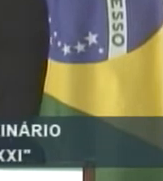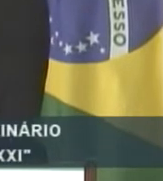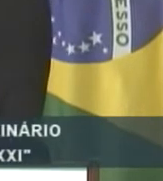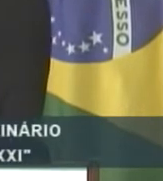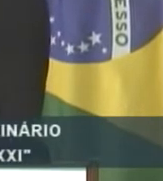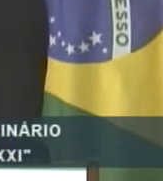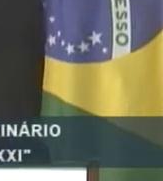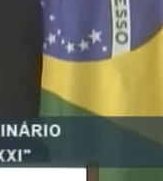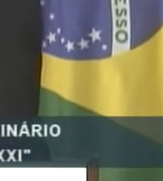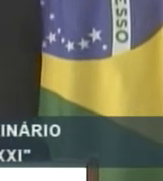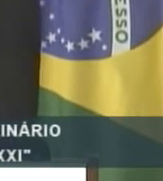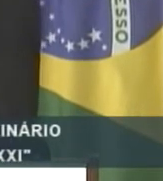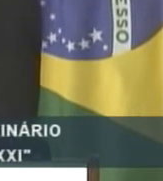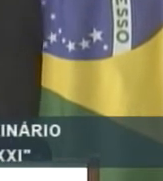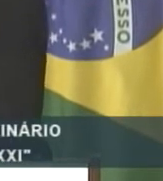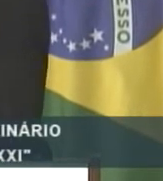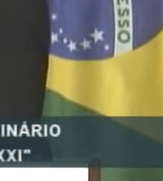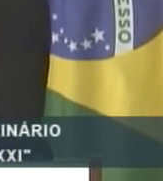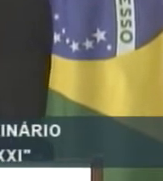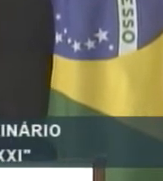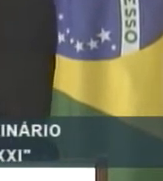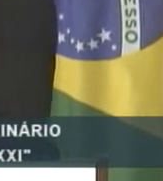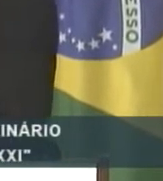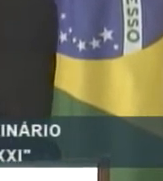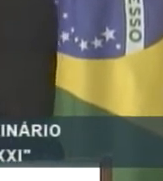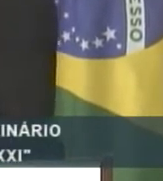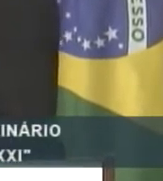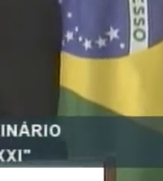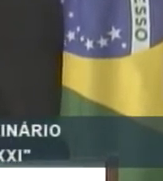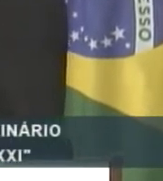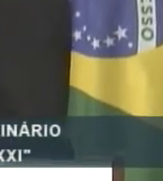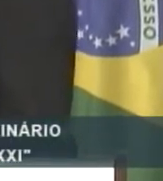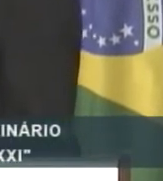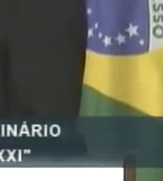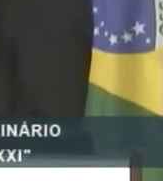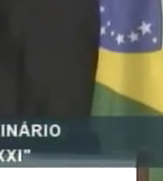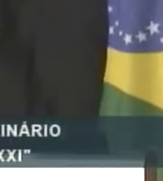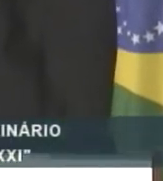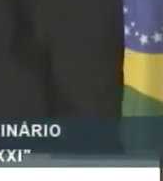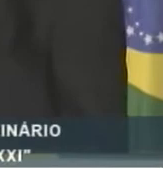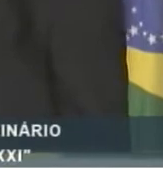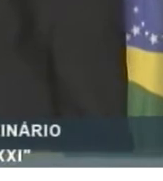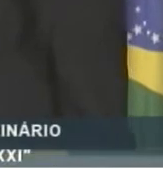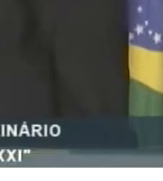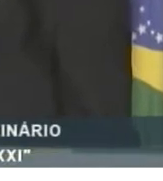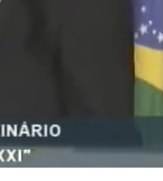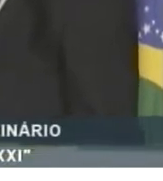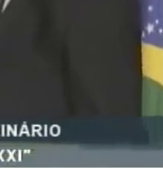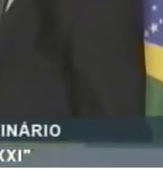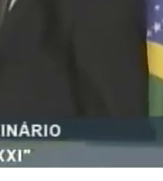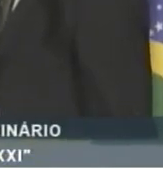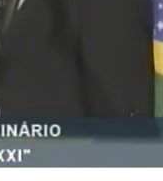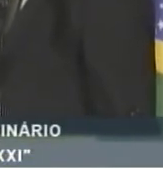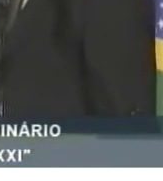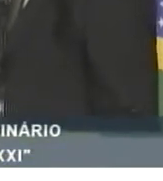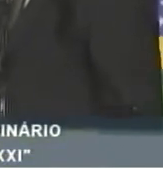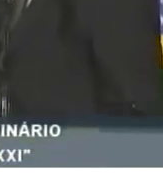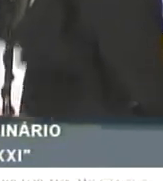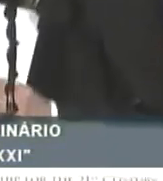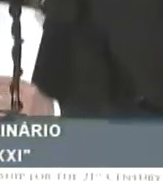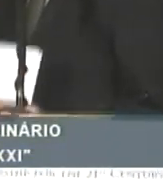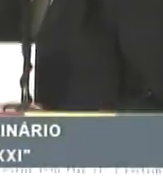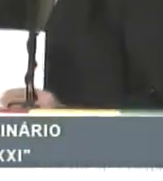por tudo que já conseguiu fazer, que está fazendo para robustecer os elos que unem os nossos países e as